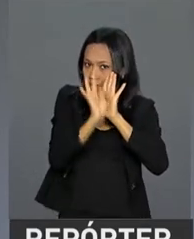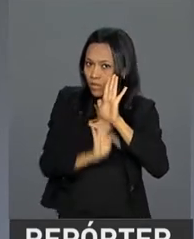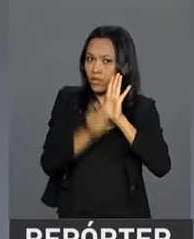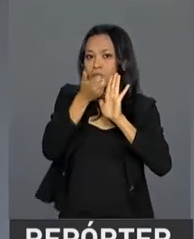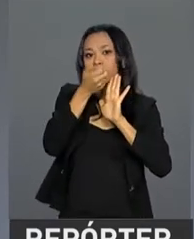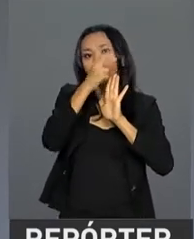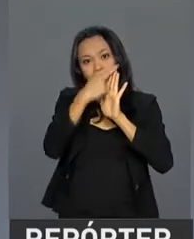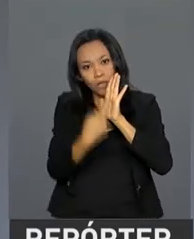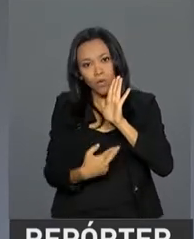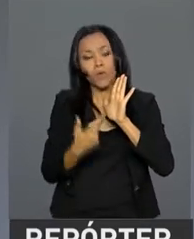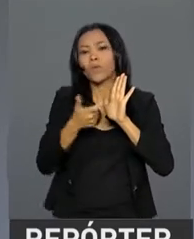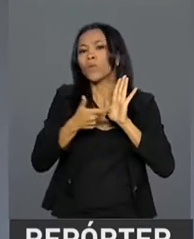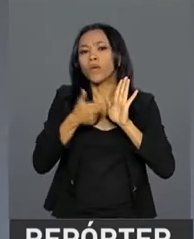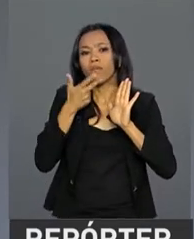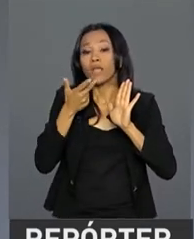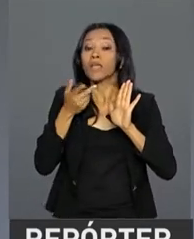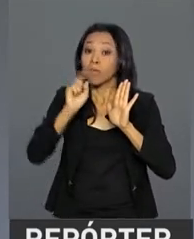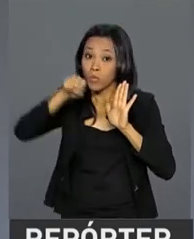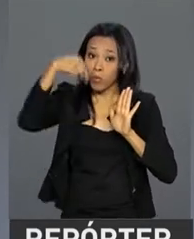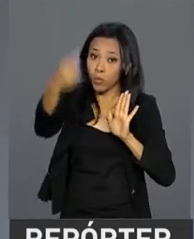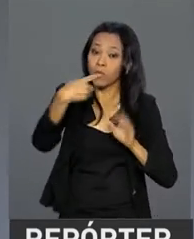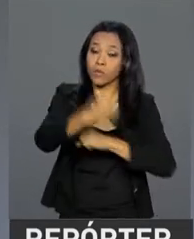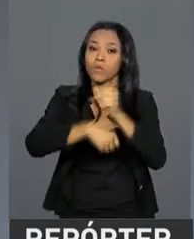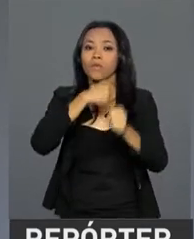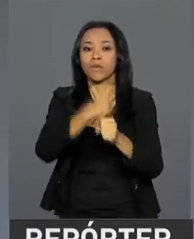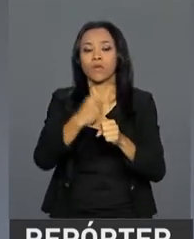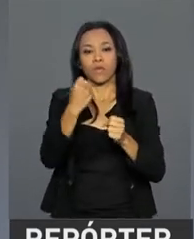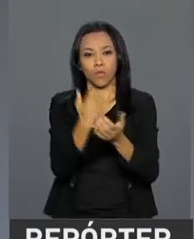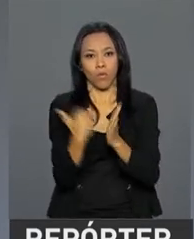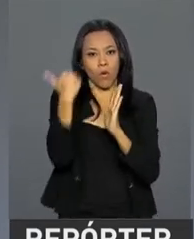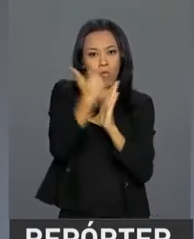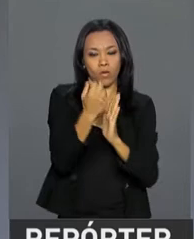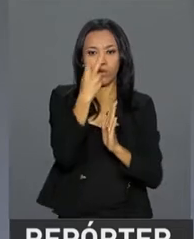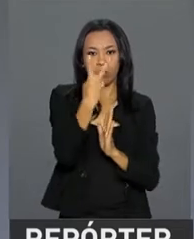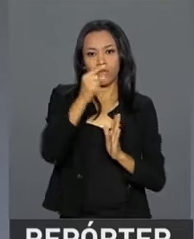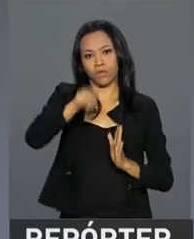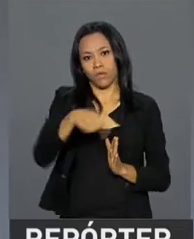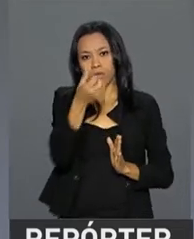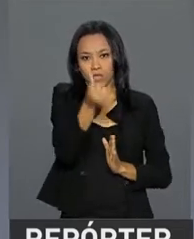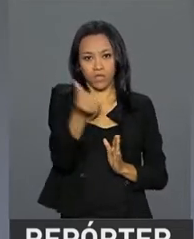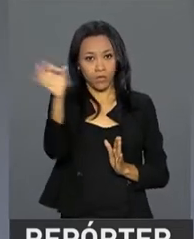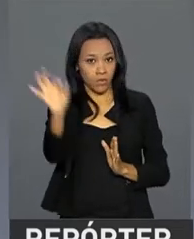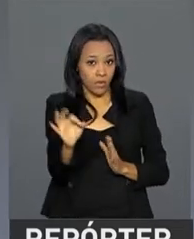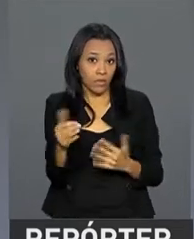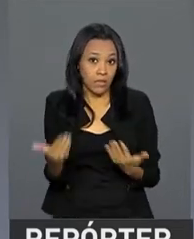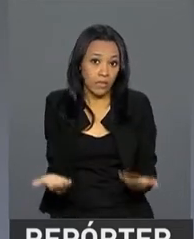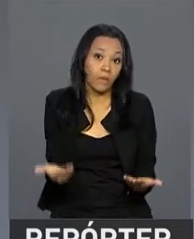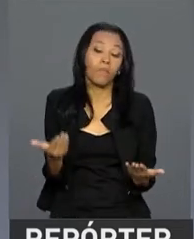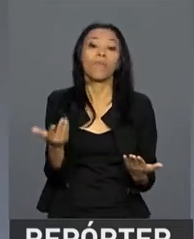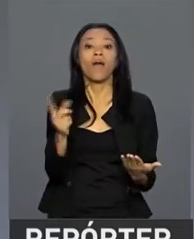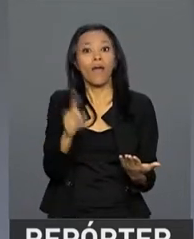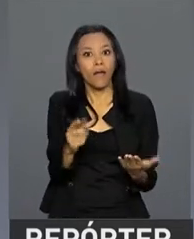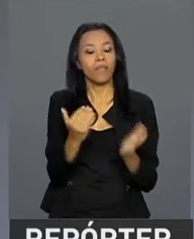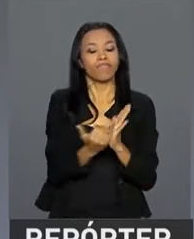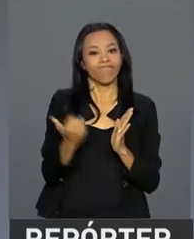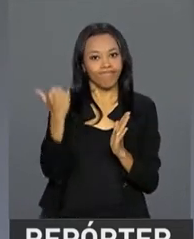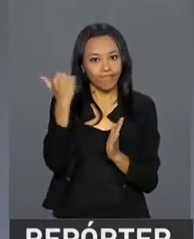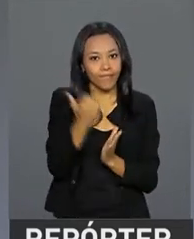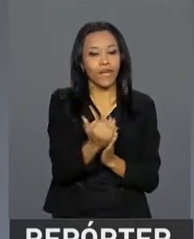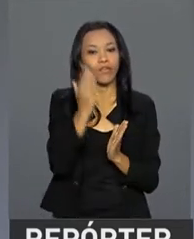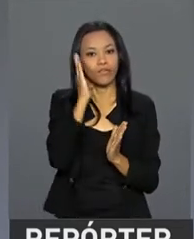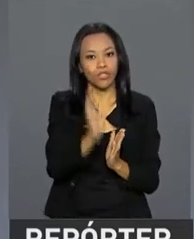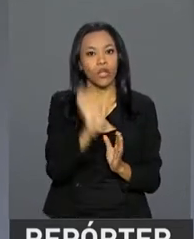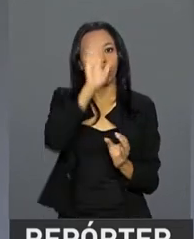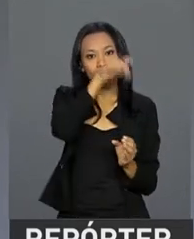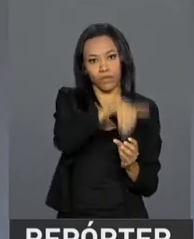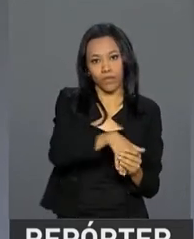já está prevendo um crescimento para o ano que vem de 2,6%, portanto, até maior do que o votado e